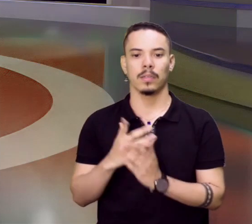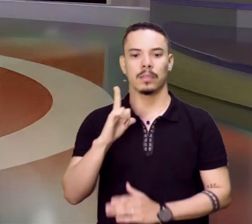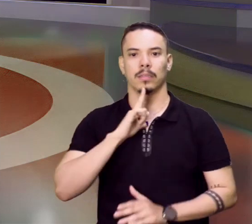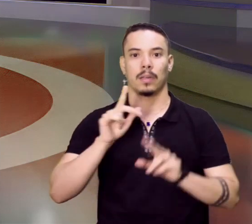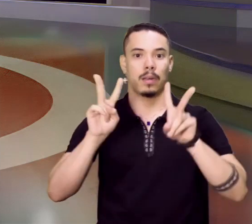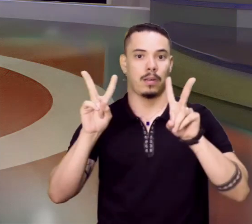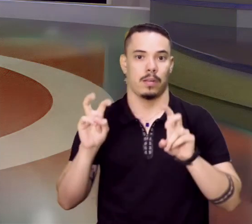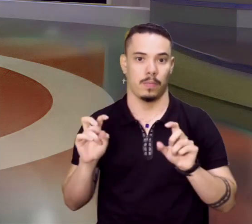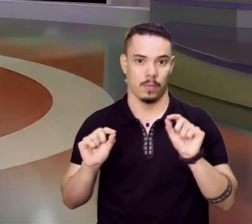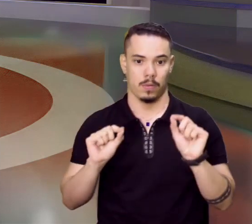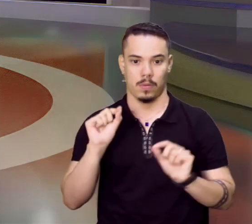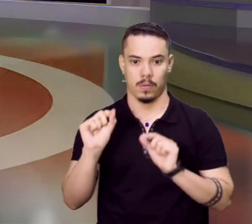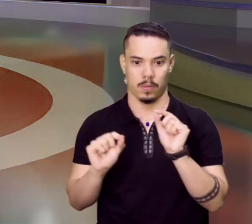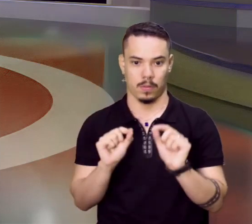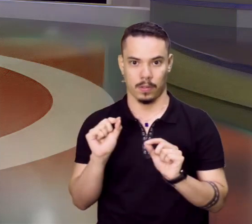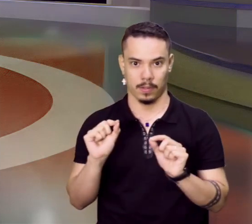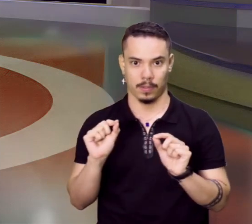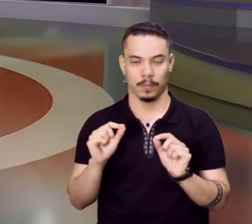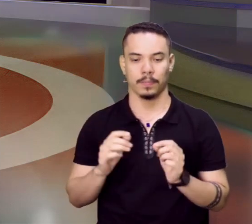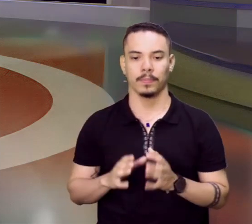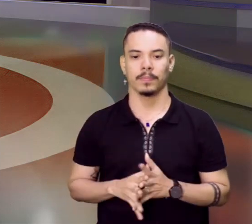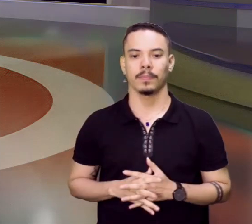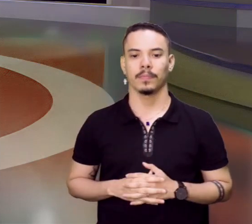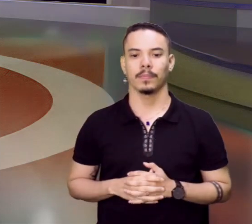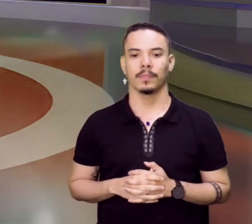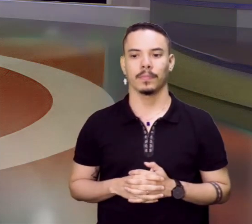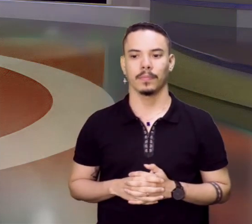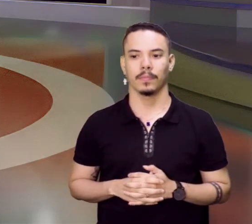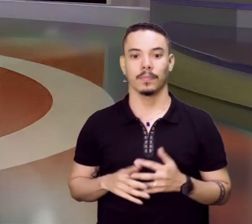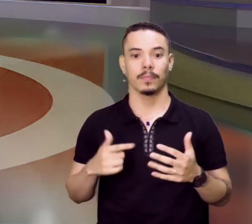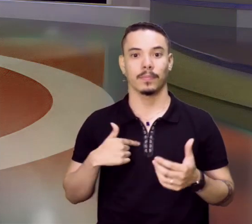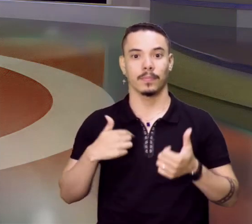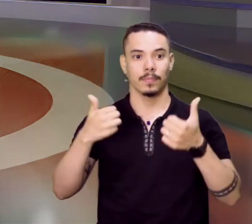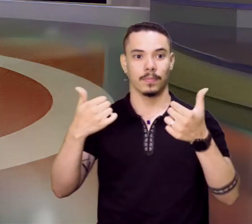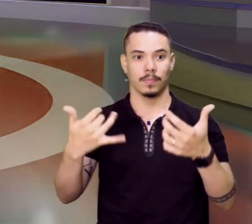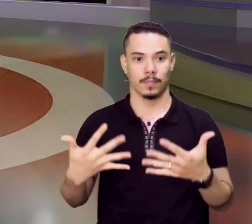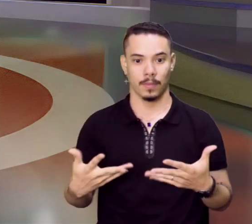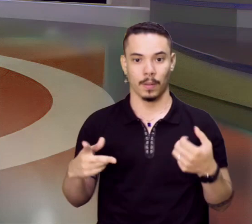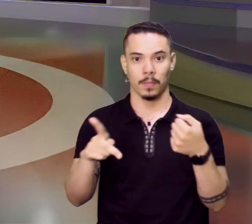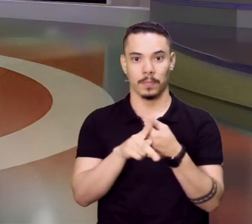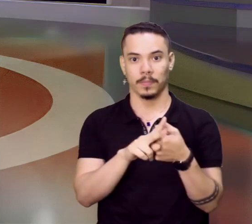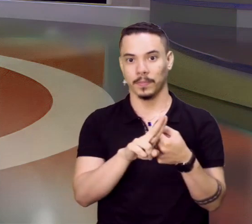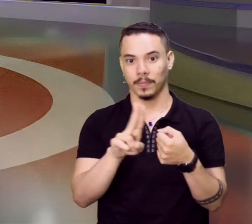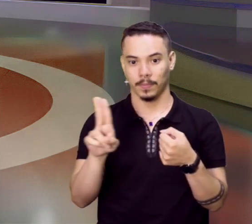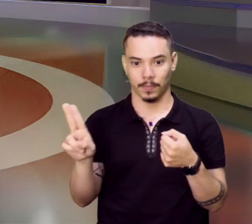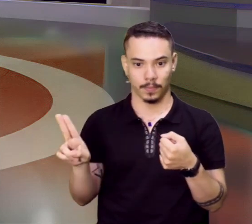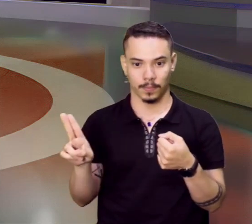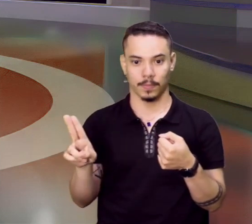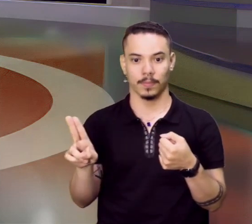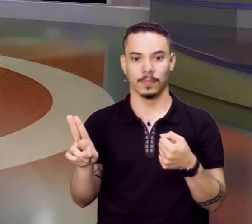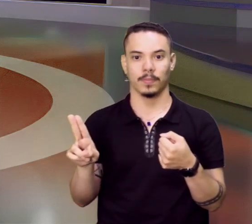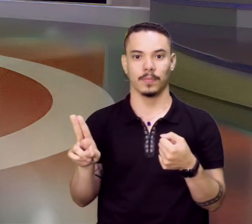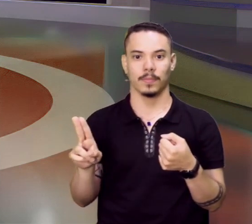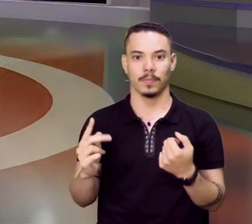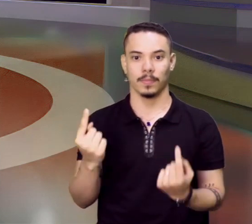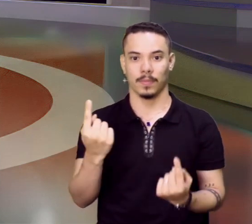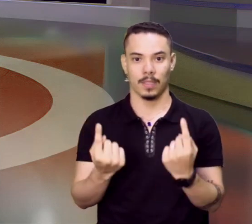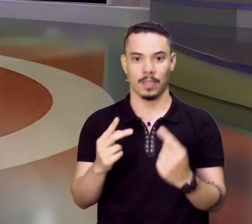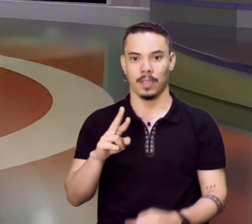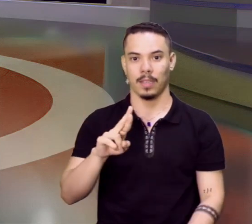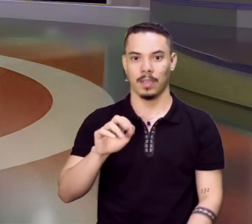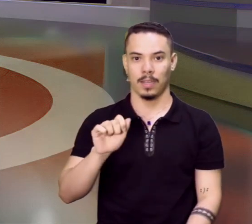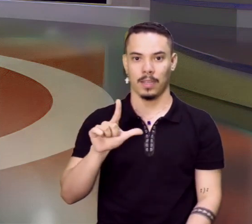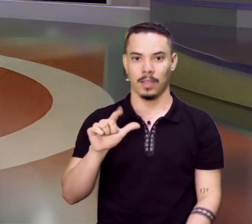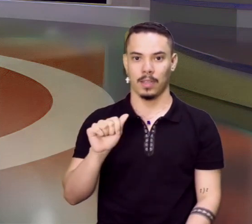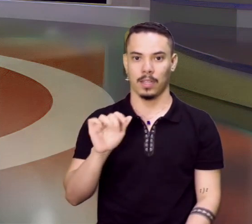tema chamado Relative Pronouns. Vamos falar ainda sobre pronomes, só que agora pronomes relativos.